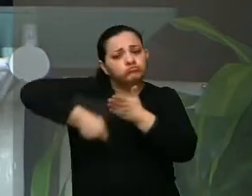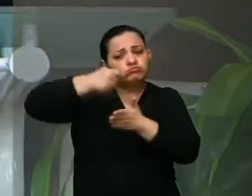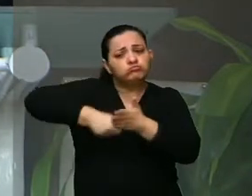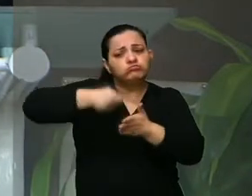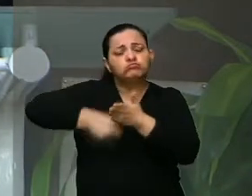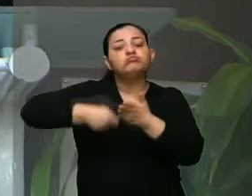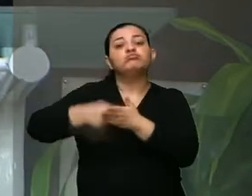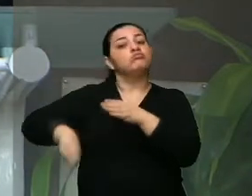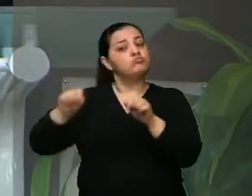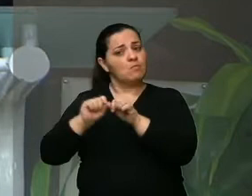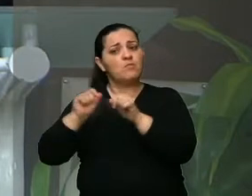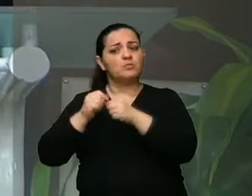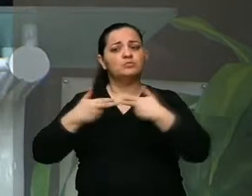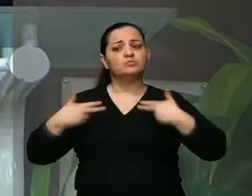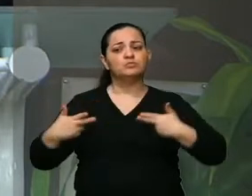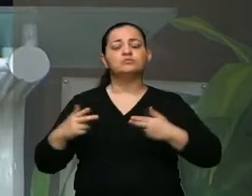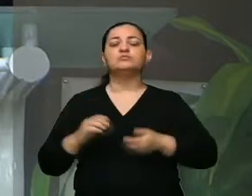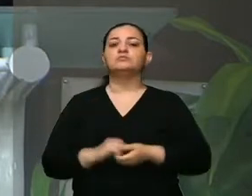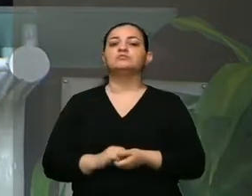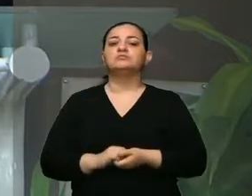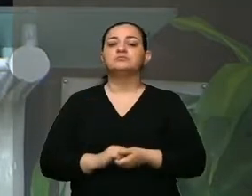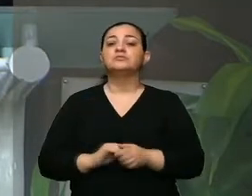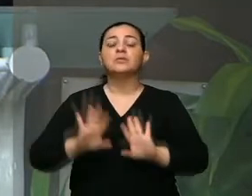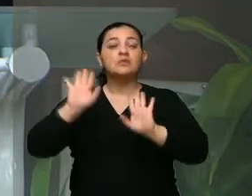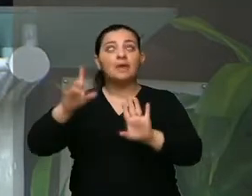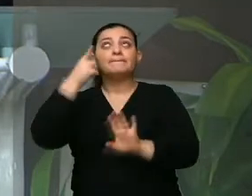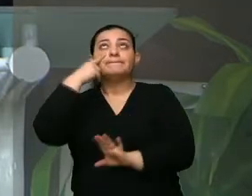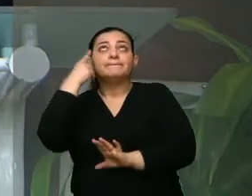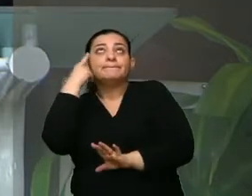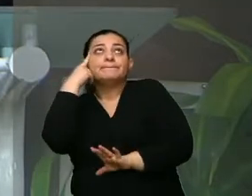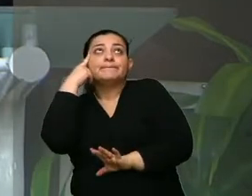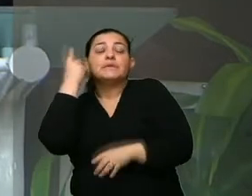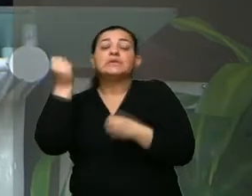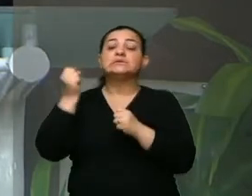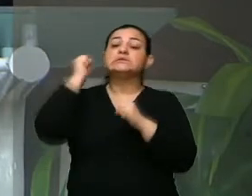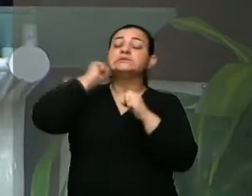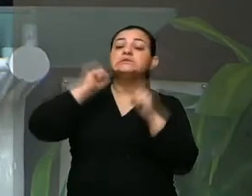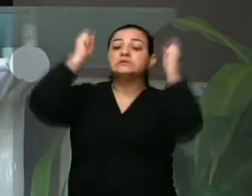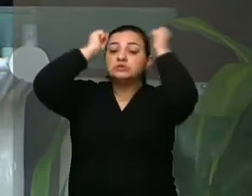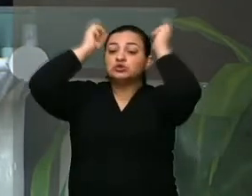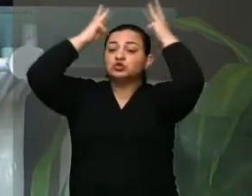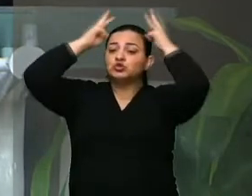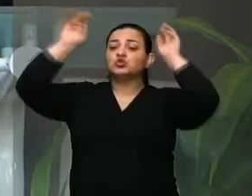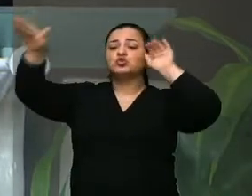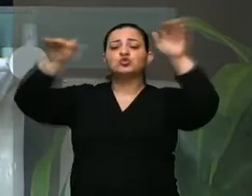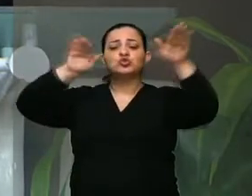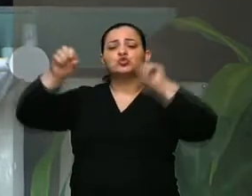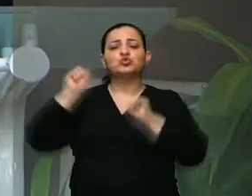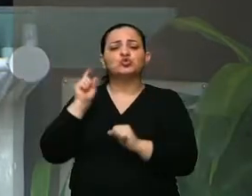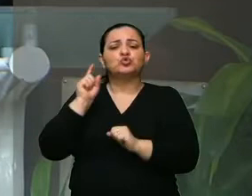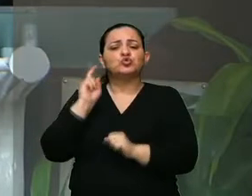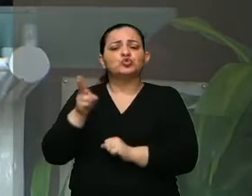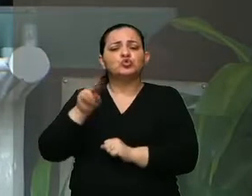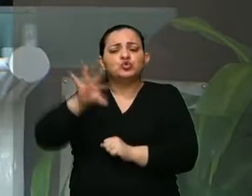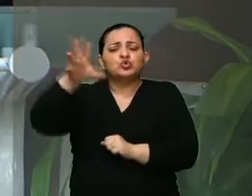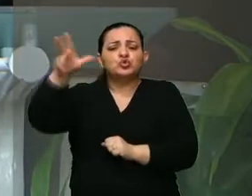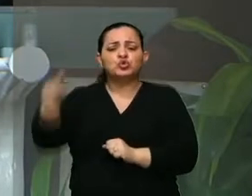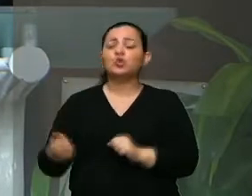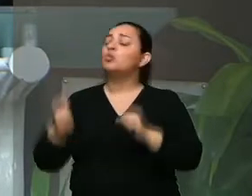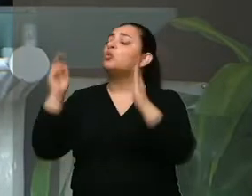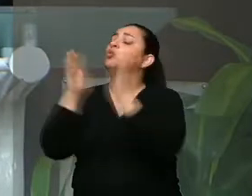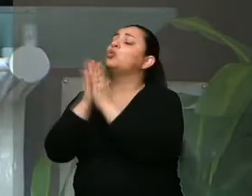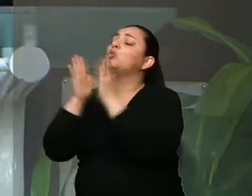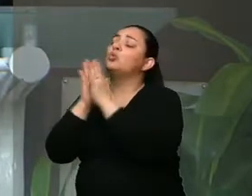hora de agir que tal moisés conclama os dois milhões de pessoas vamos orar